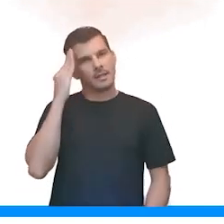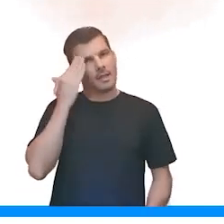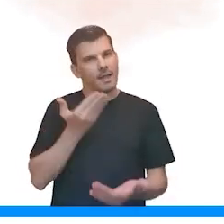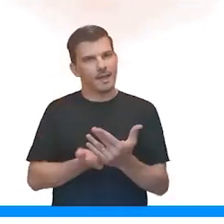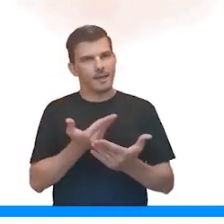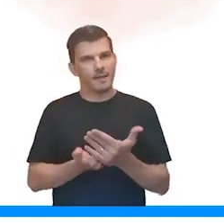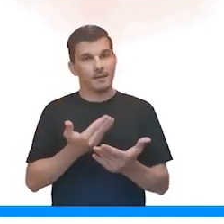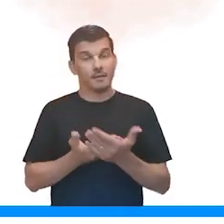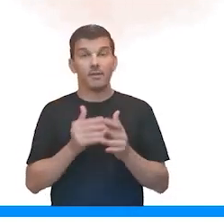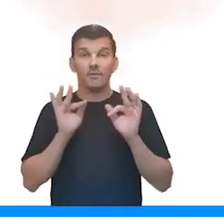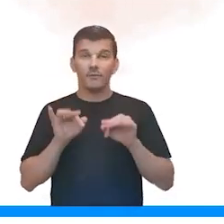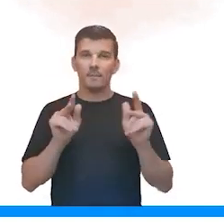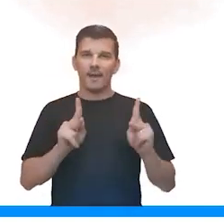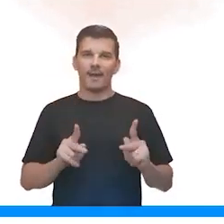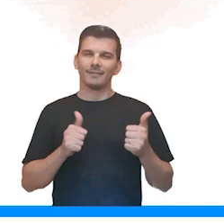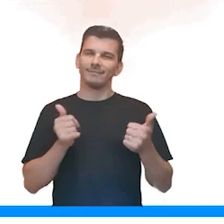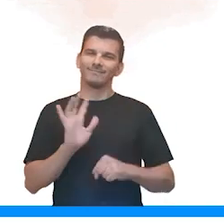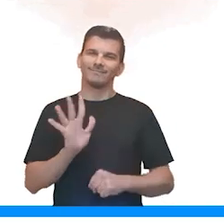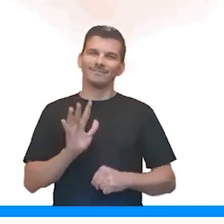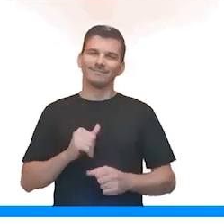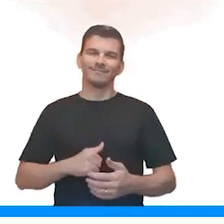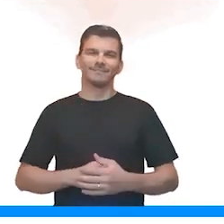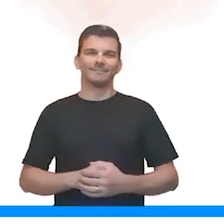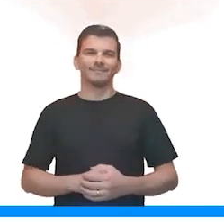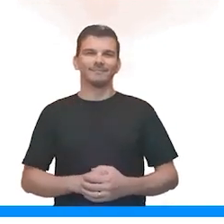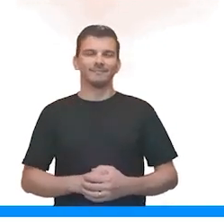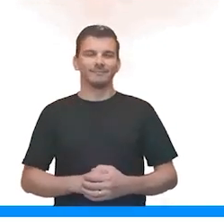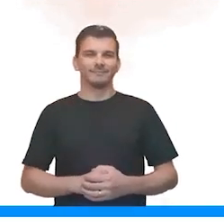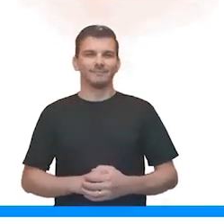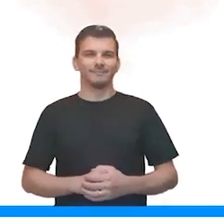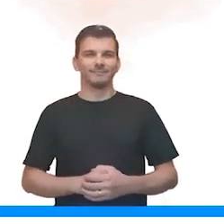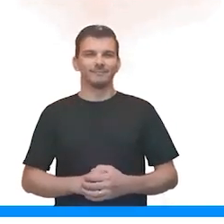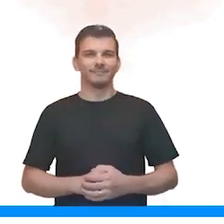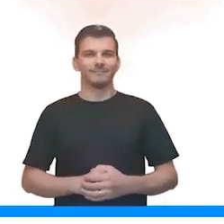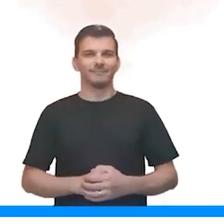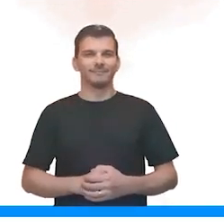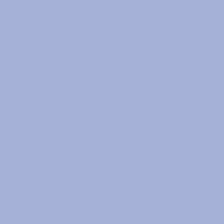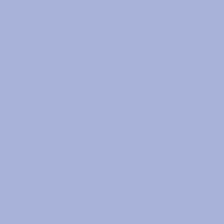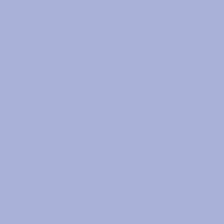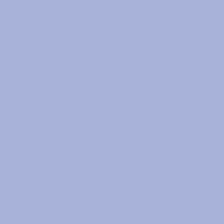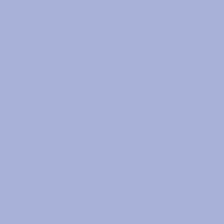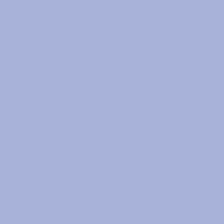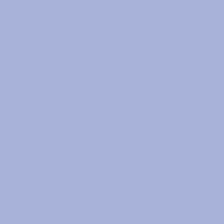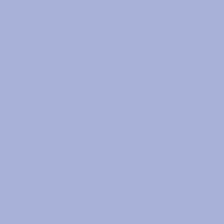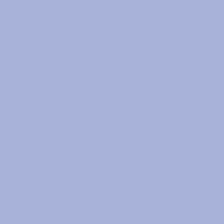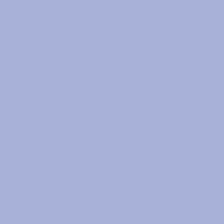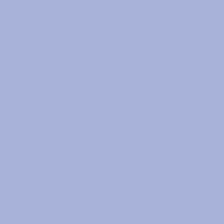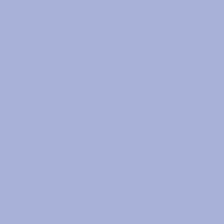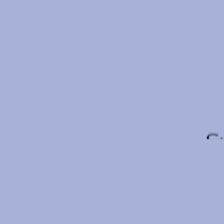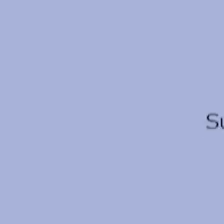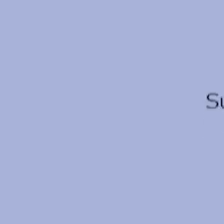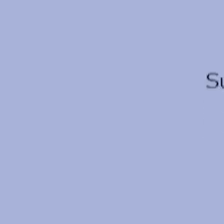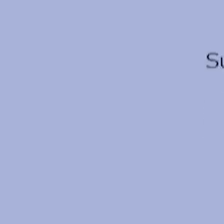bom? Bom, espero que vocês tenham entendido a aula e fiquem na paz. Tchau, tchau, galera.